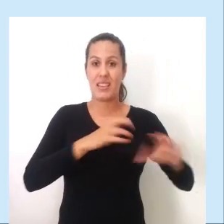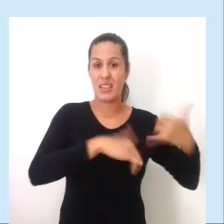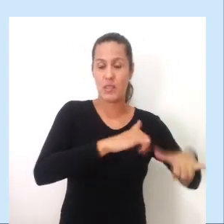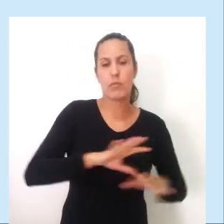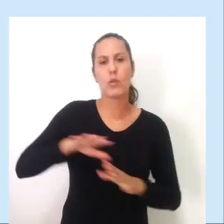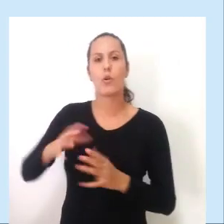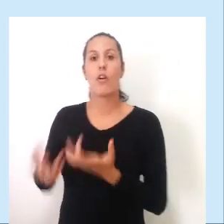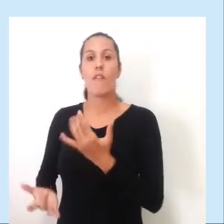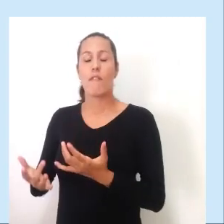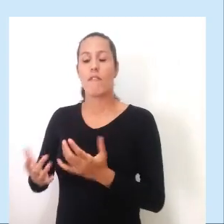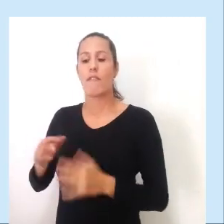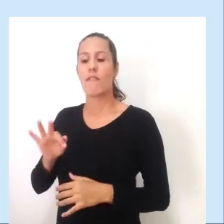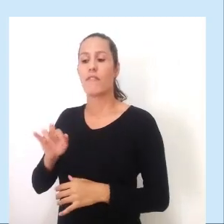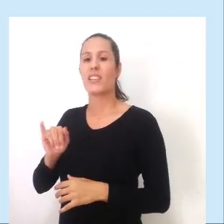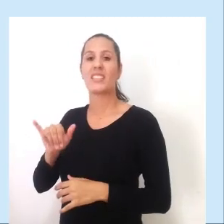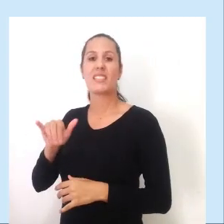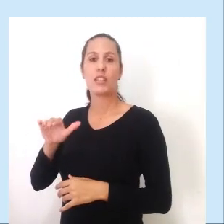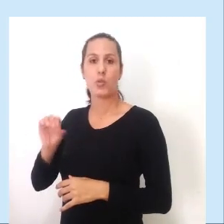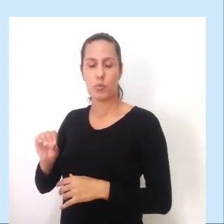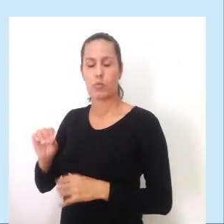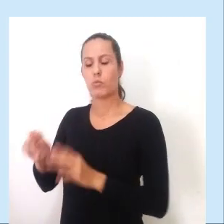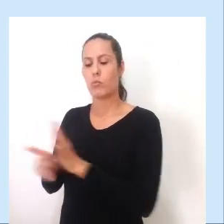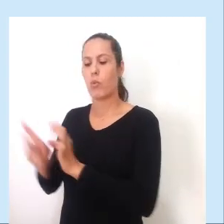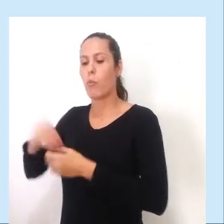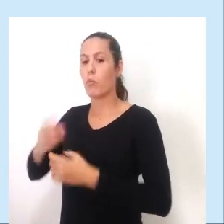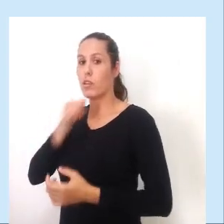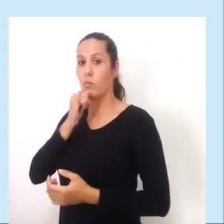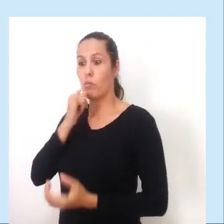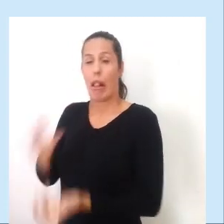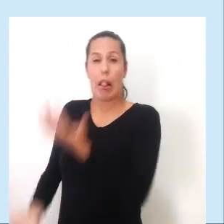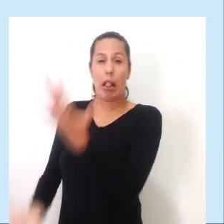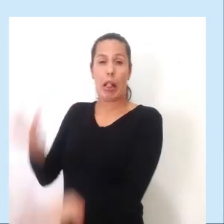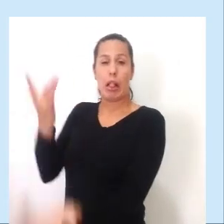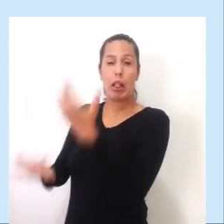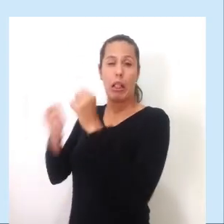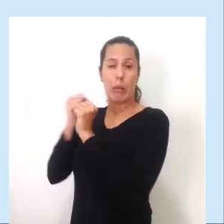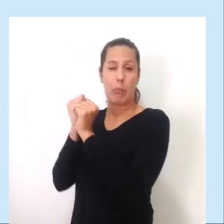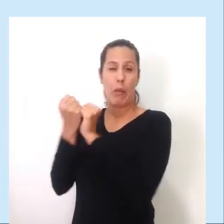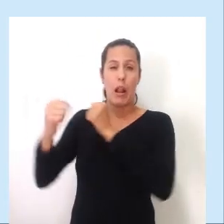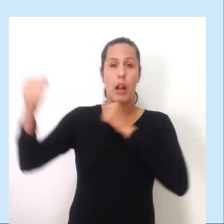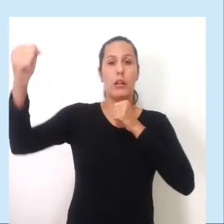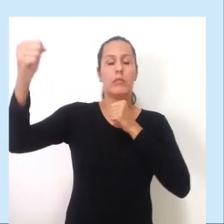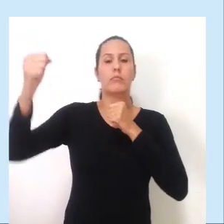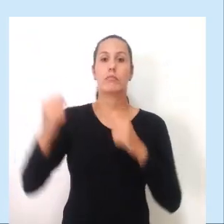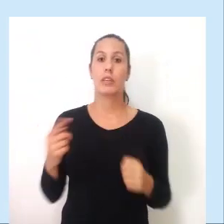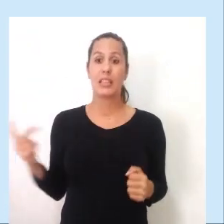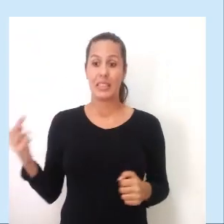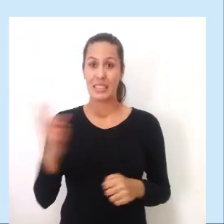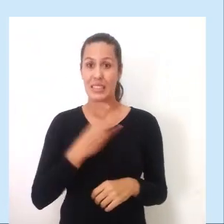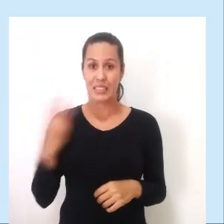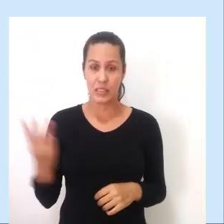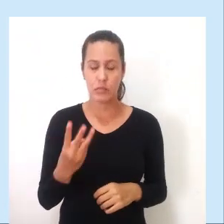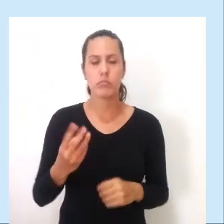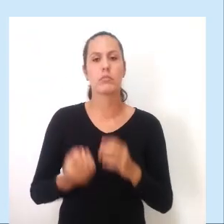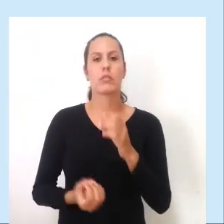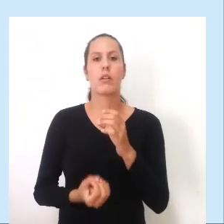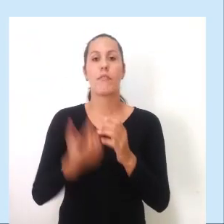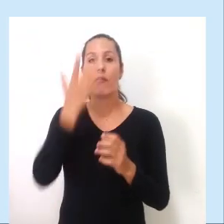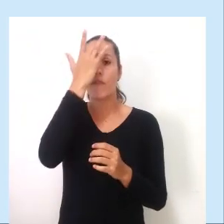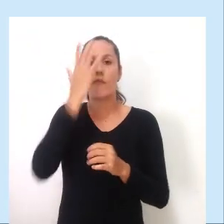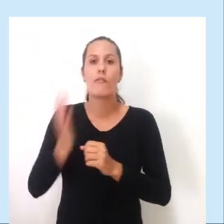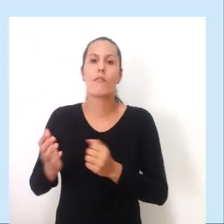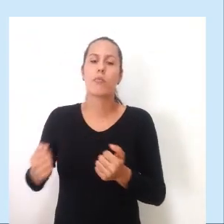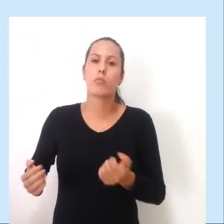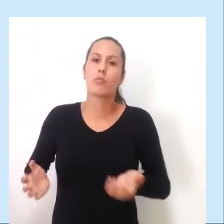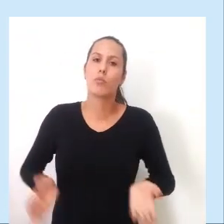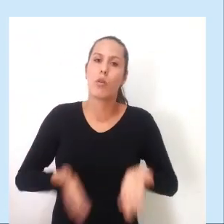queimada, ok? E essas mudanças abruptas, facilita a formação de um